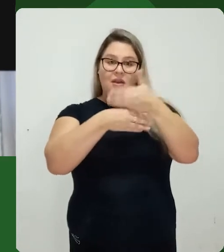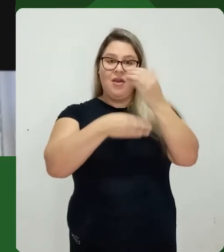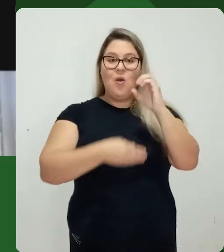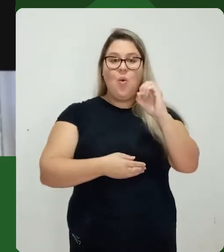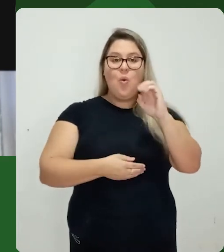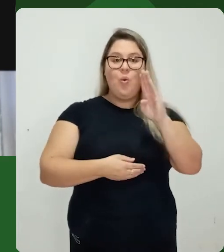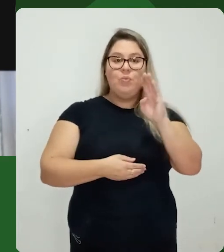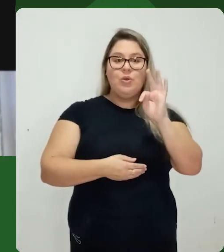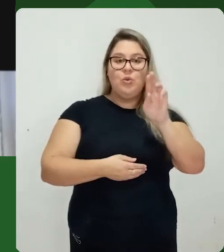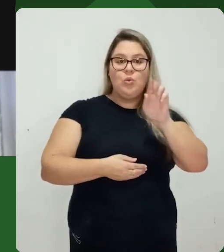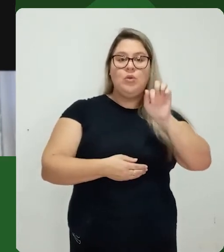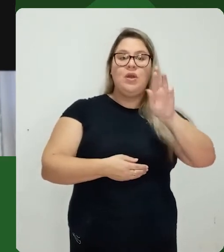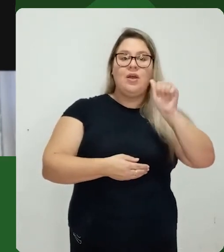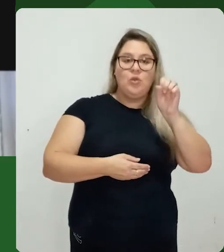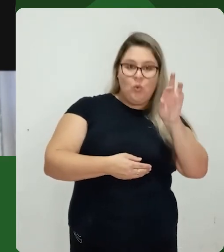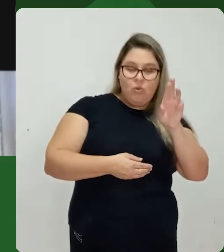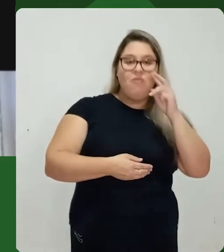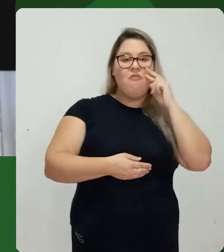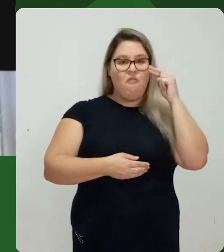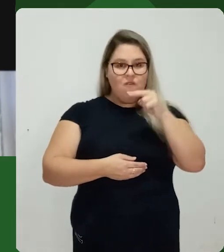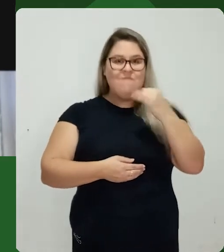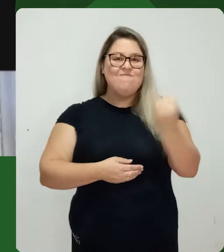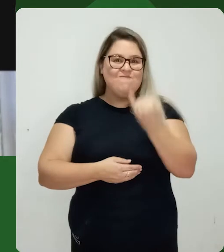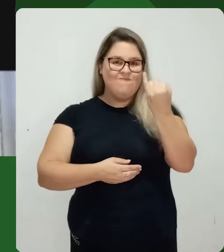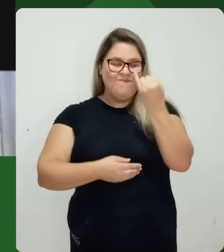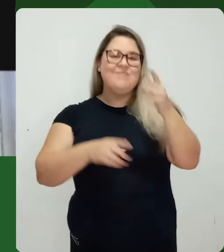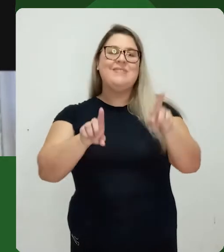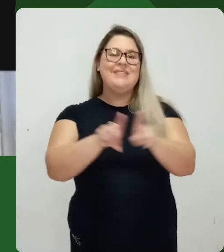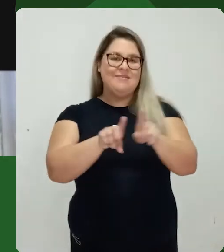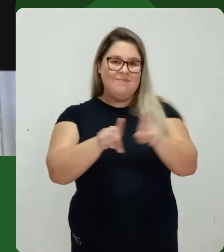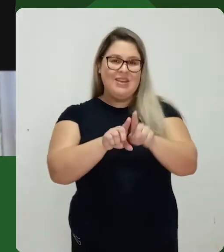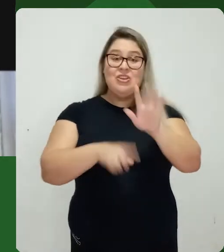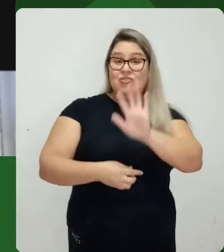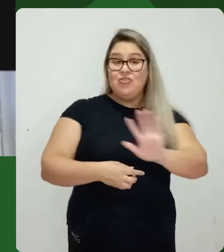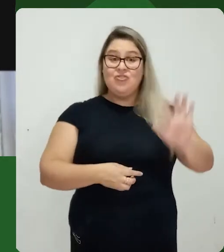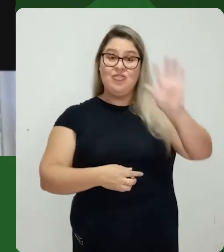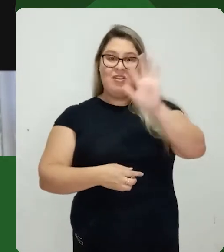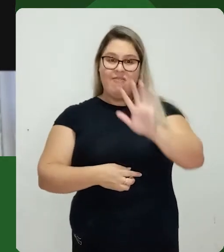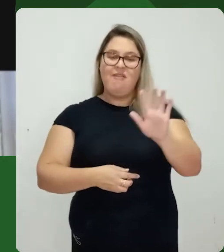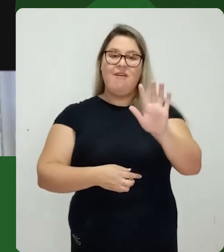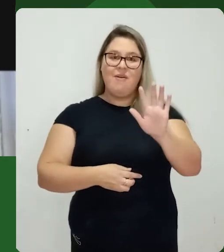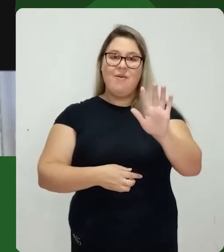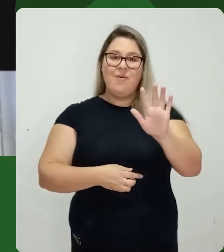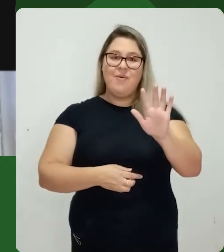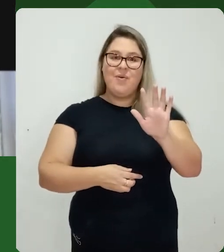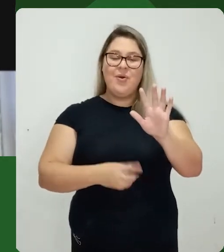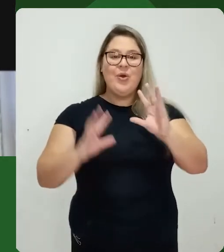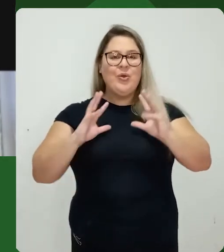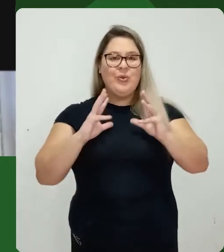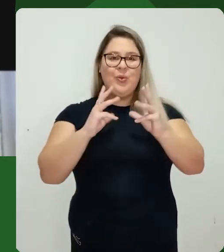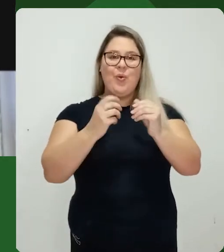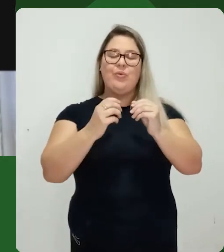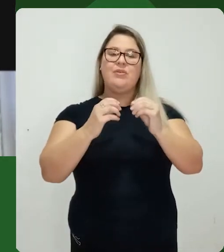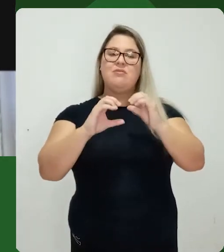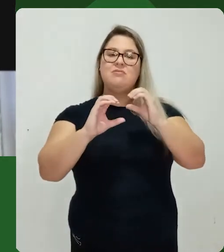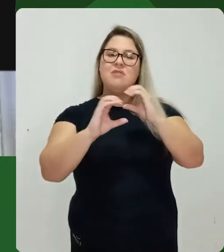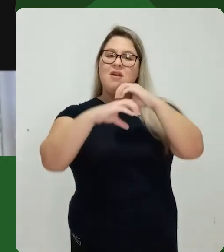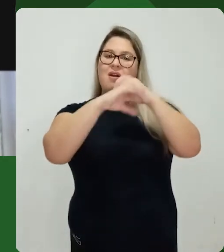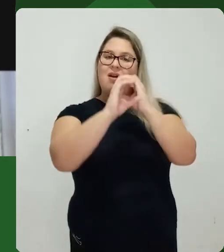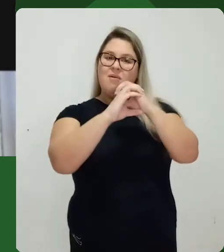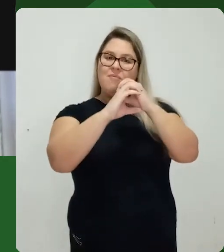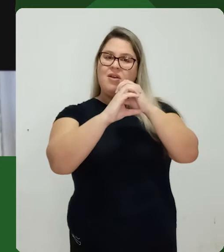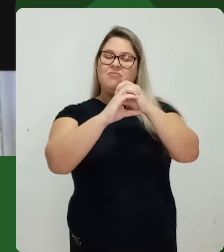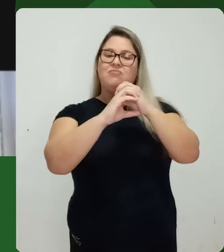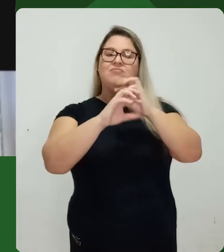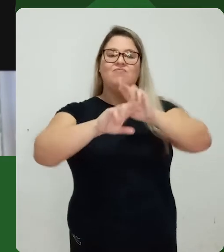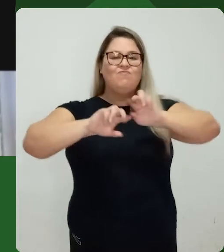chamado obturador também, que a gente também vai ver aqui, ele também é bastante importante. E de modo geral, né, todas